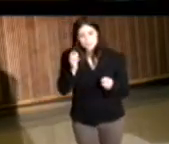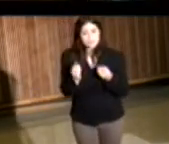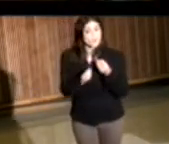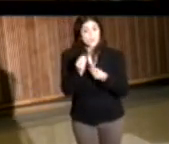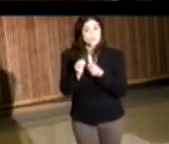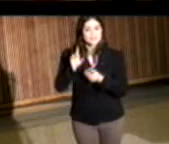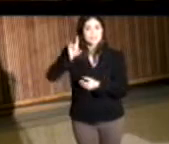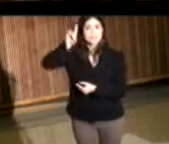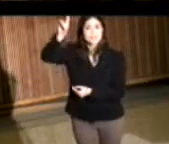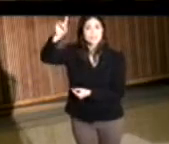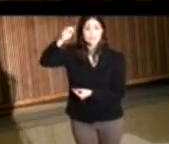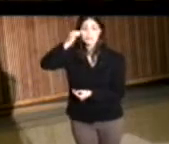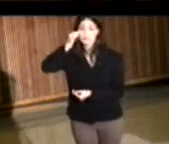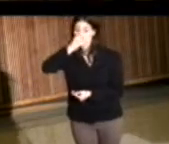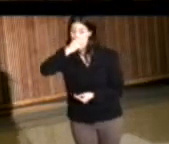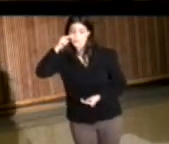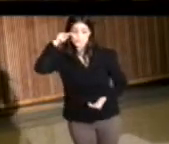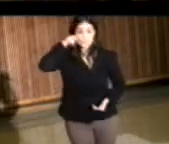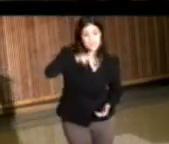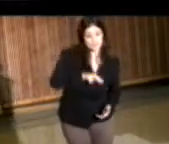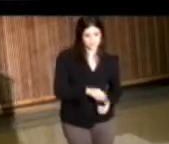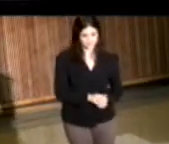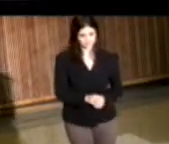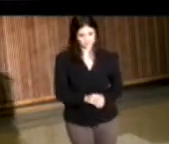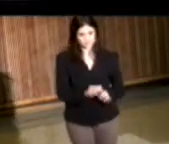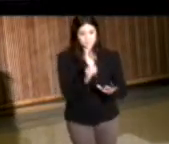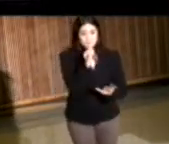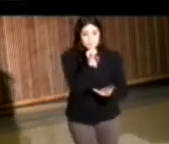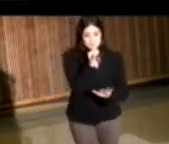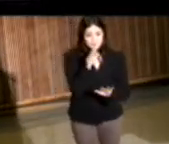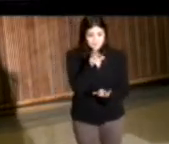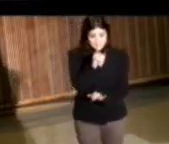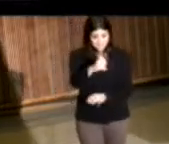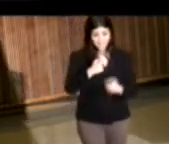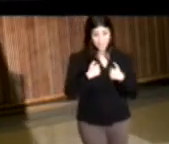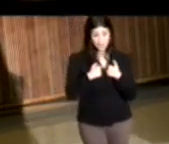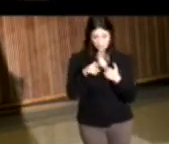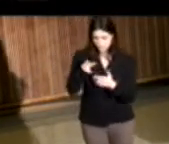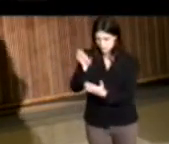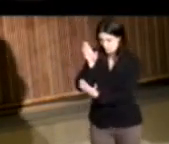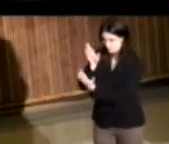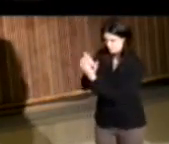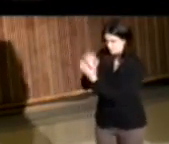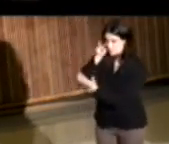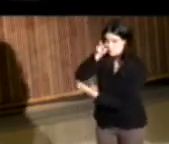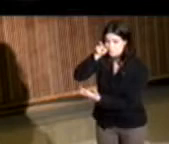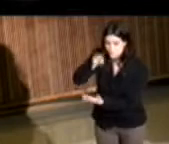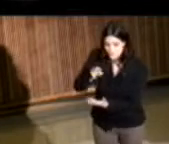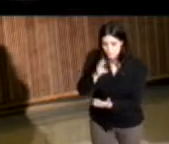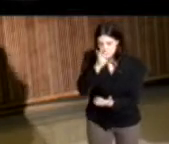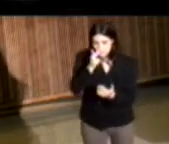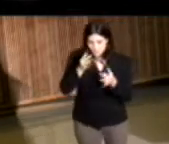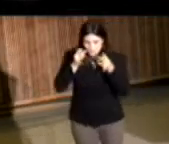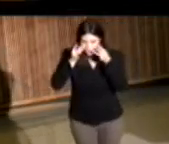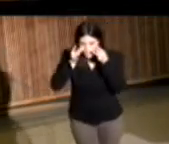Se você estivesse lá, você ia ver um mendigo mal cheiroso e a maldade humana